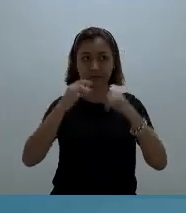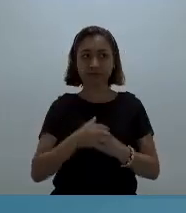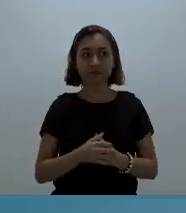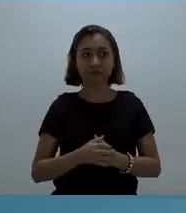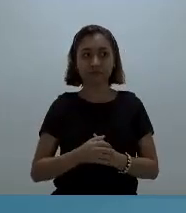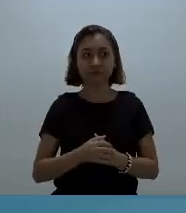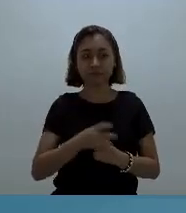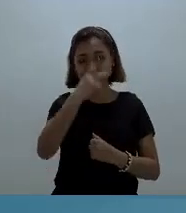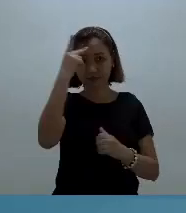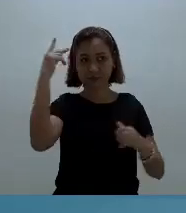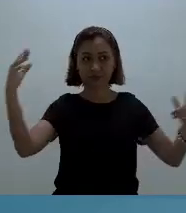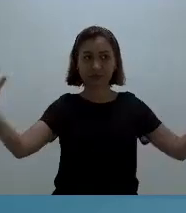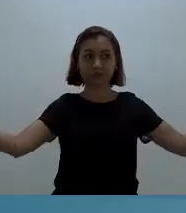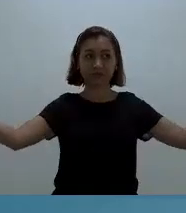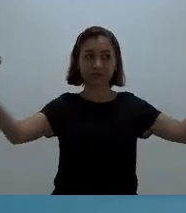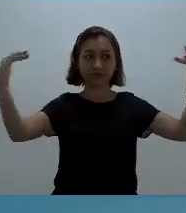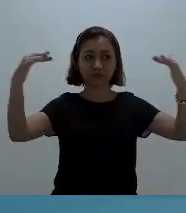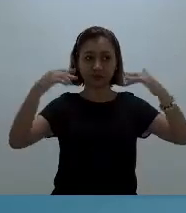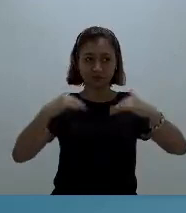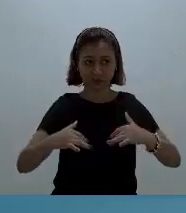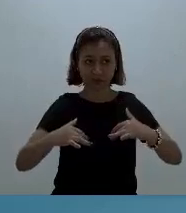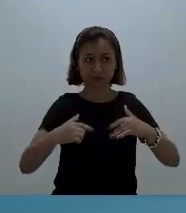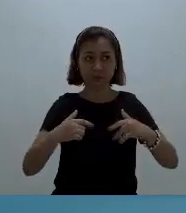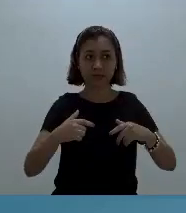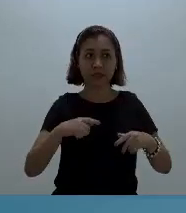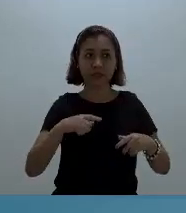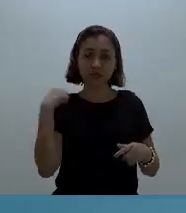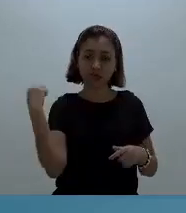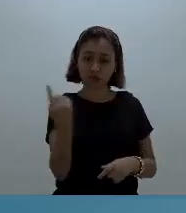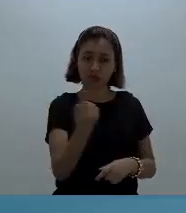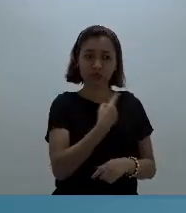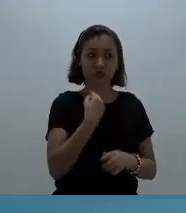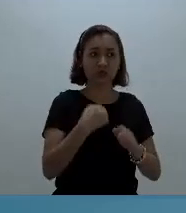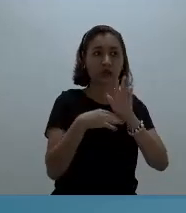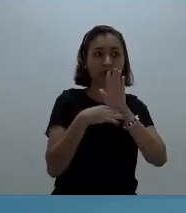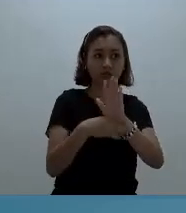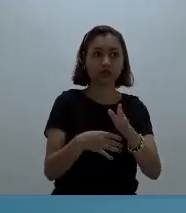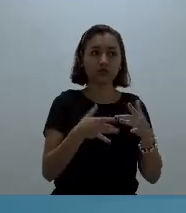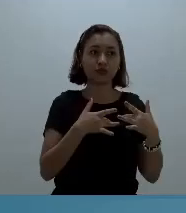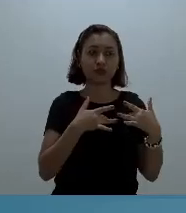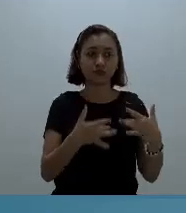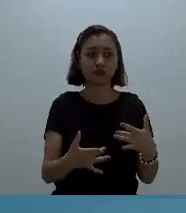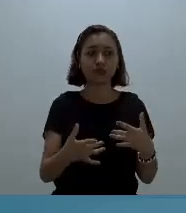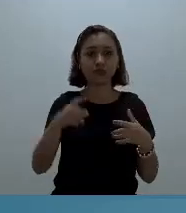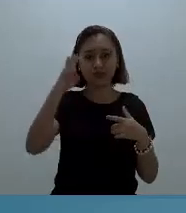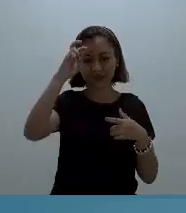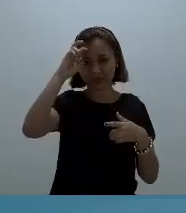14.963 pessoas, entre o dia da quinta e na sexta. Foram